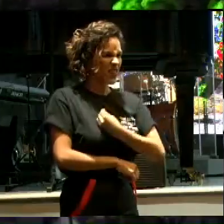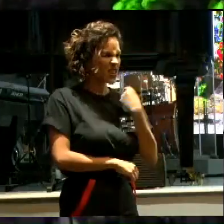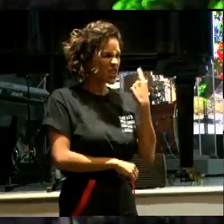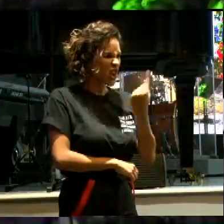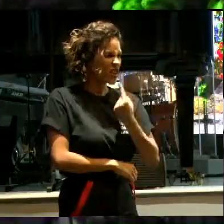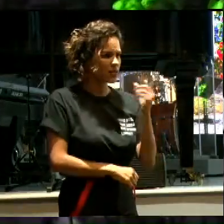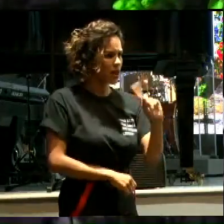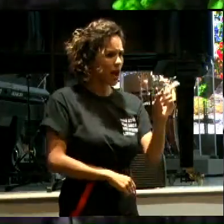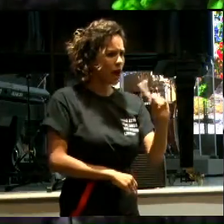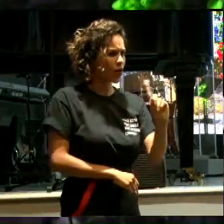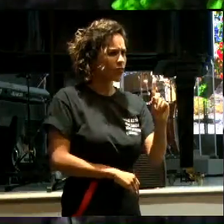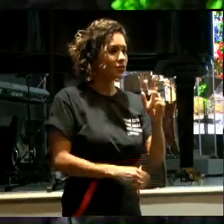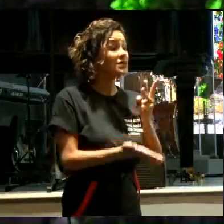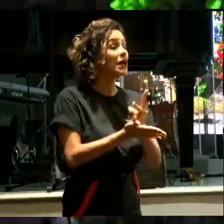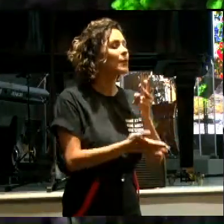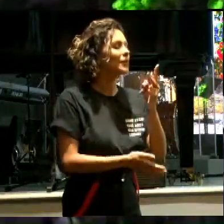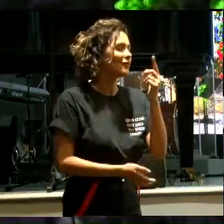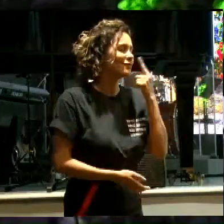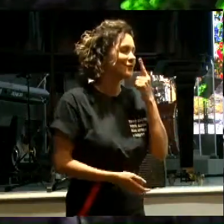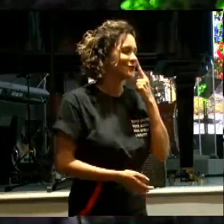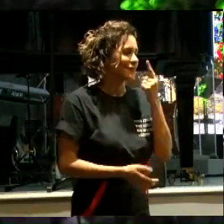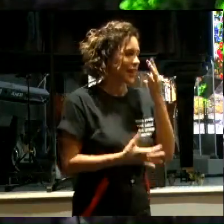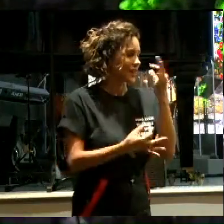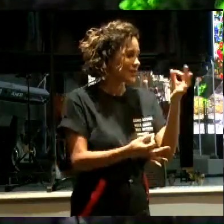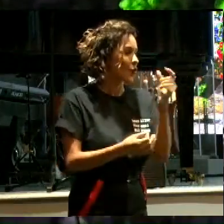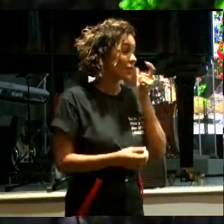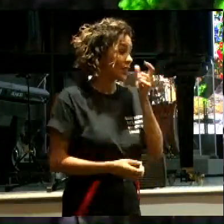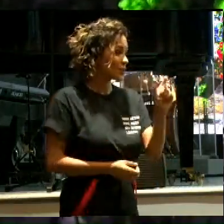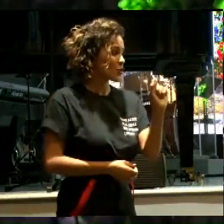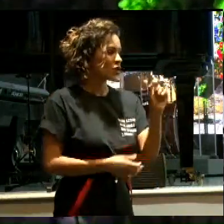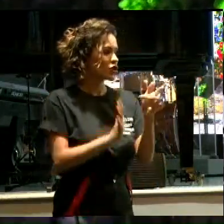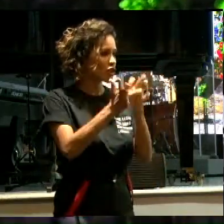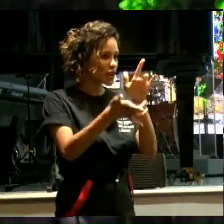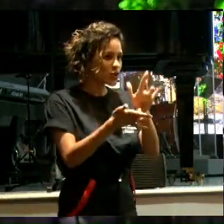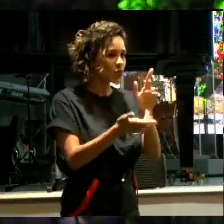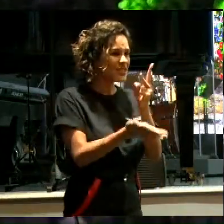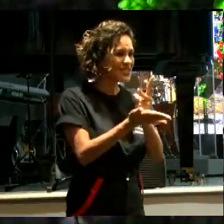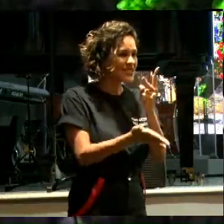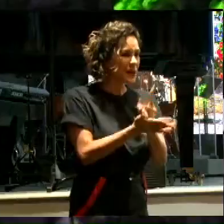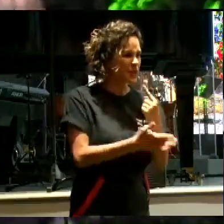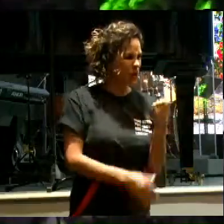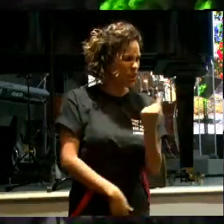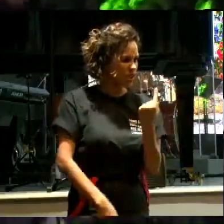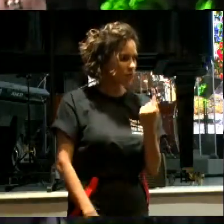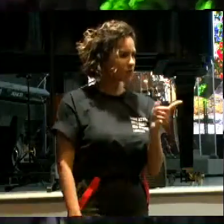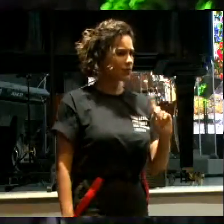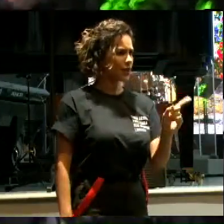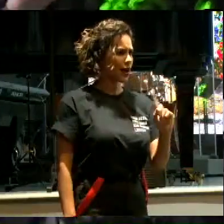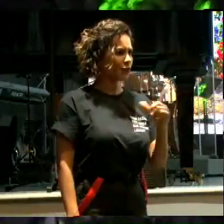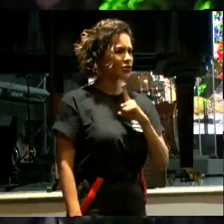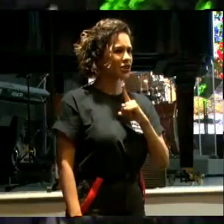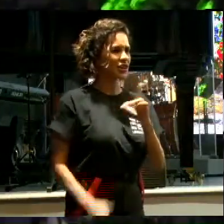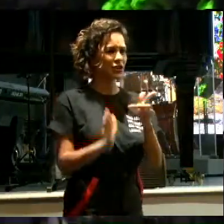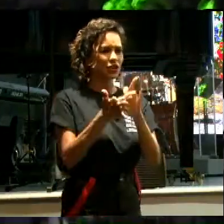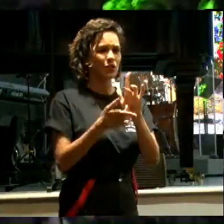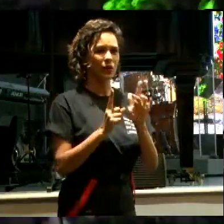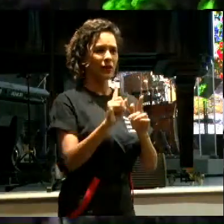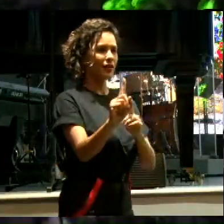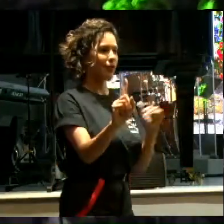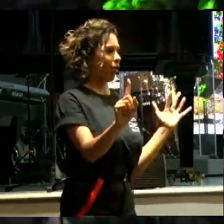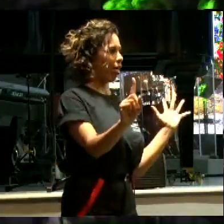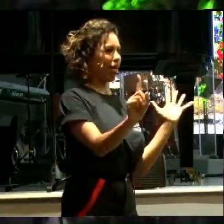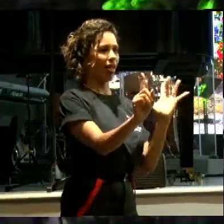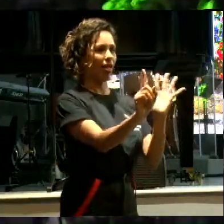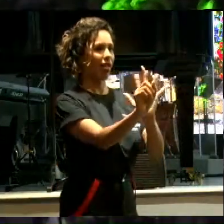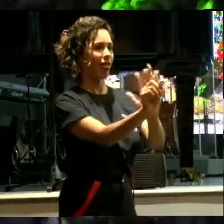de multidões. Ele amava gente. Então Ele não nos fez para ficar só, porque nós somos imagem e semelhança